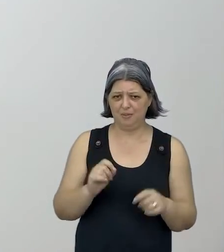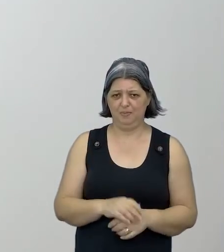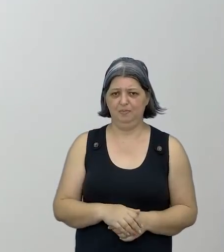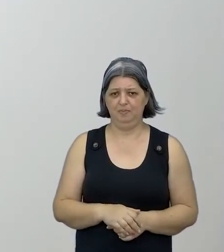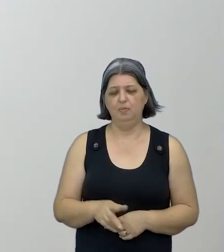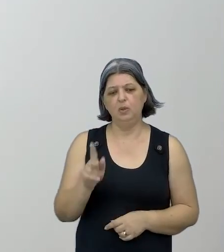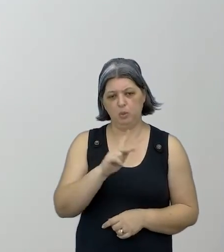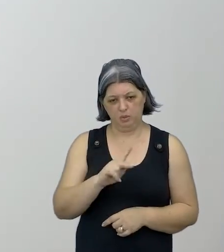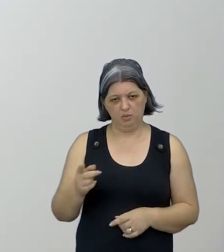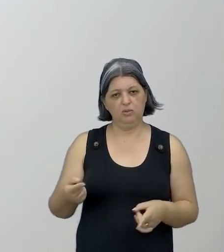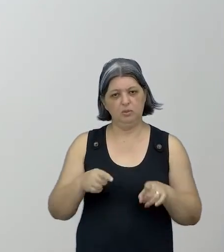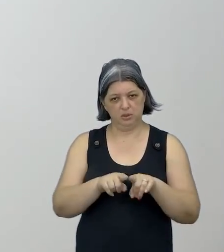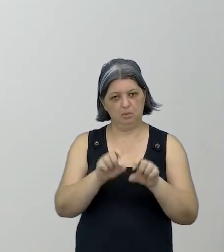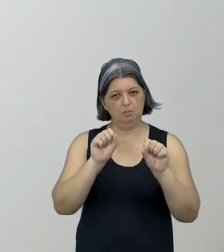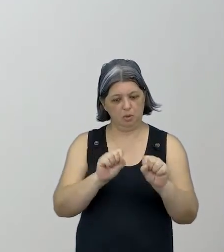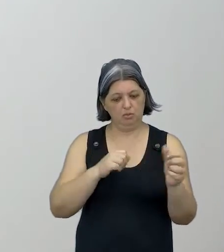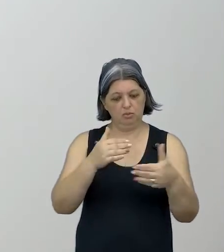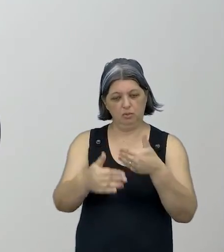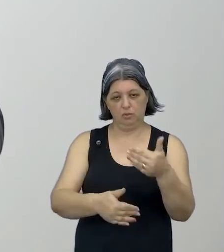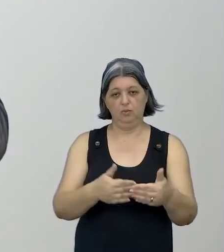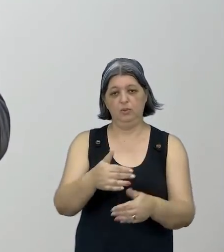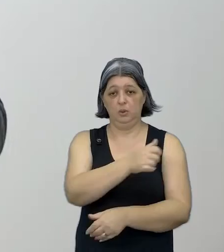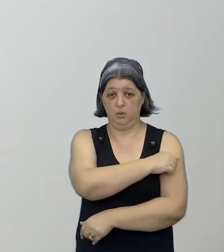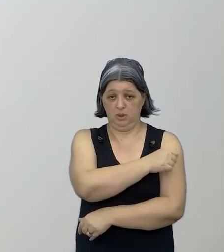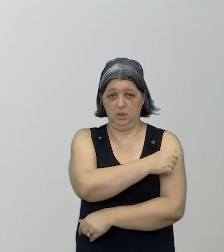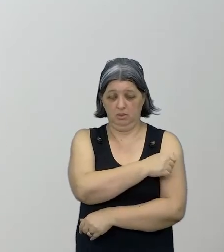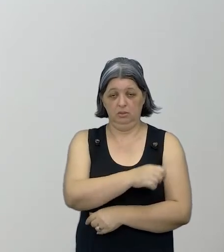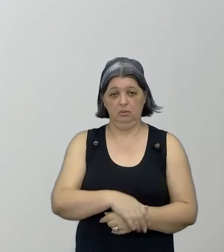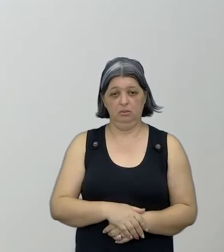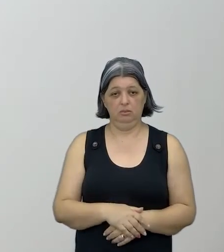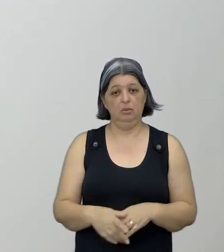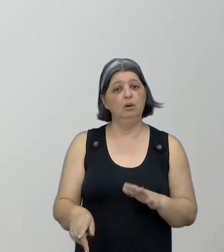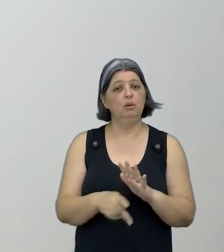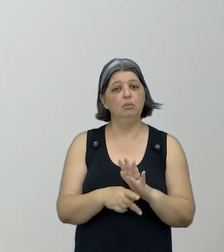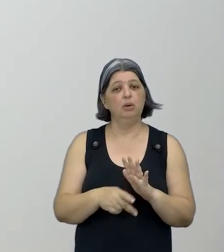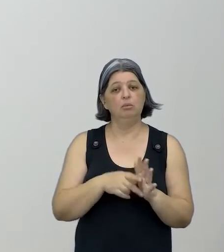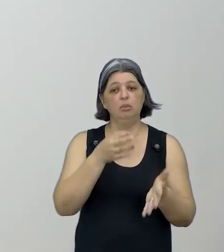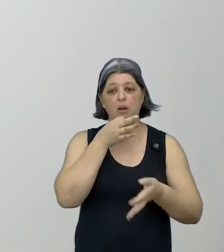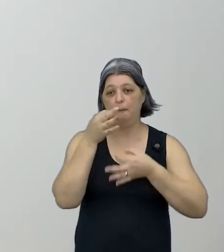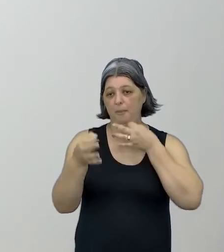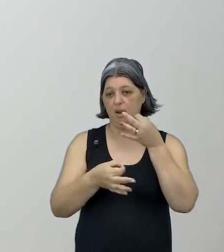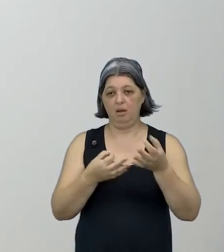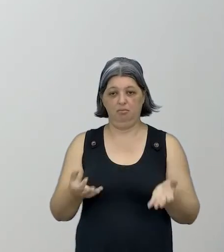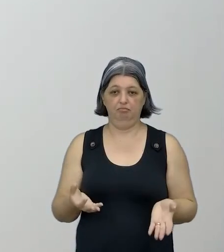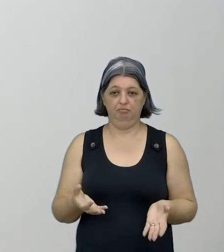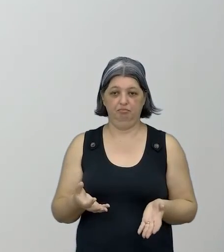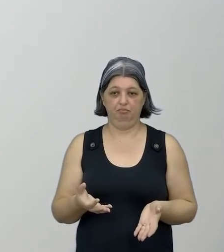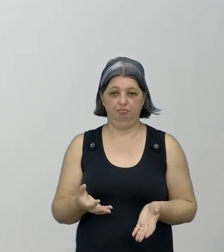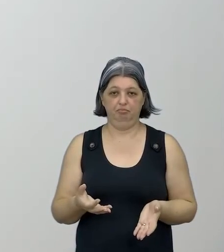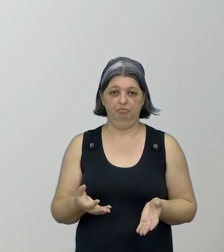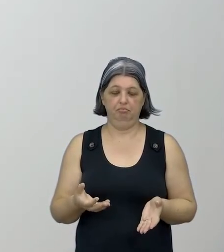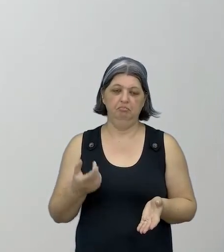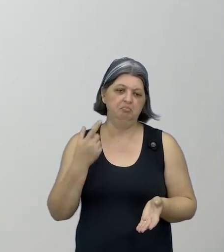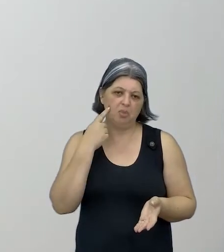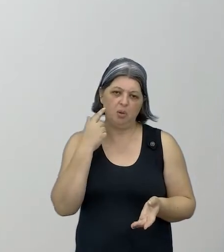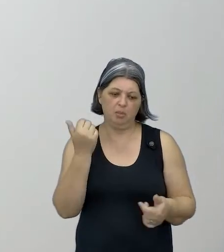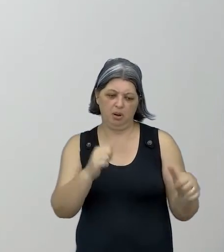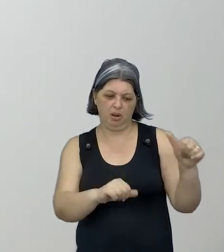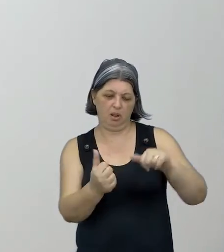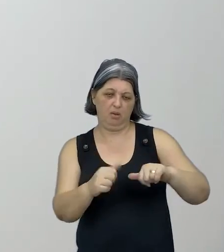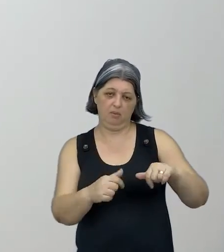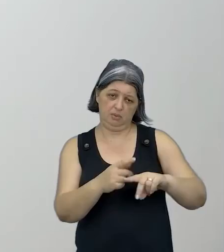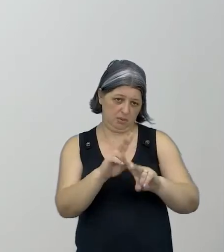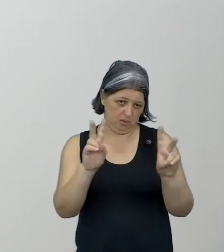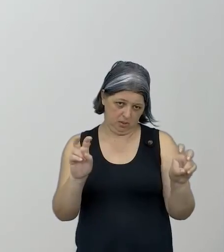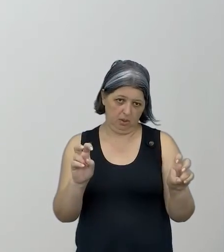pode desenvolver com os seus alunos, e eles também, o próprio julgamento deles, né? A própria apreciação deles sobre esse